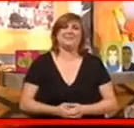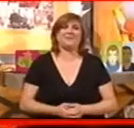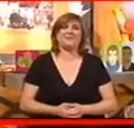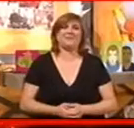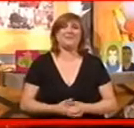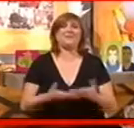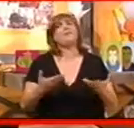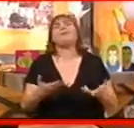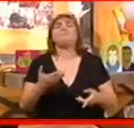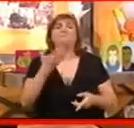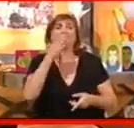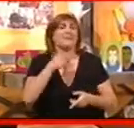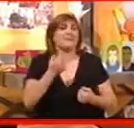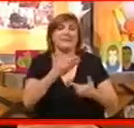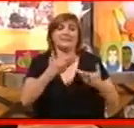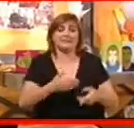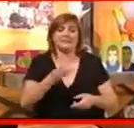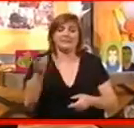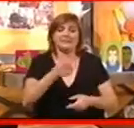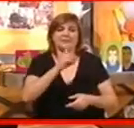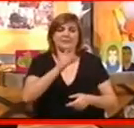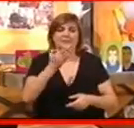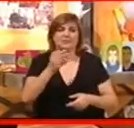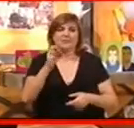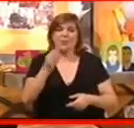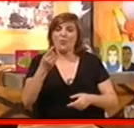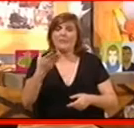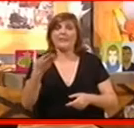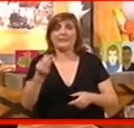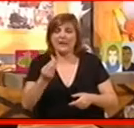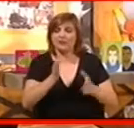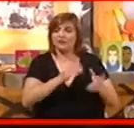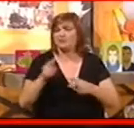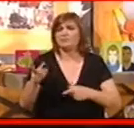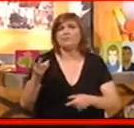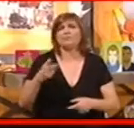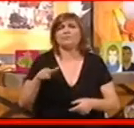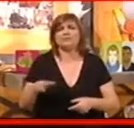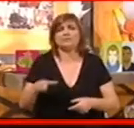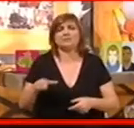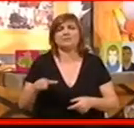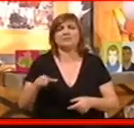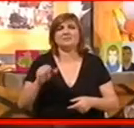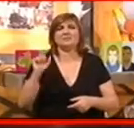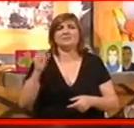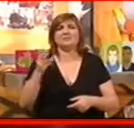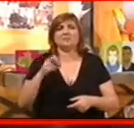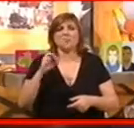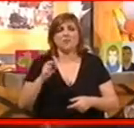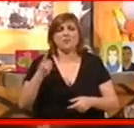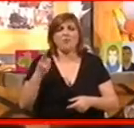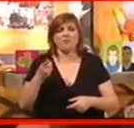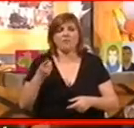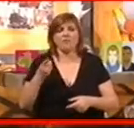Afinal, a vaselina não resultou. Ora, 1, 2, 3, 4, 5, 6, 7, 8, 9, 10 deste lado. 1, 2, 3, 4, 5, 6, 7, 8,